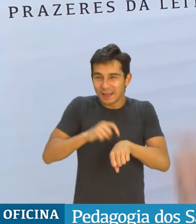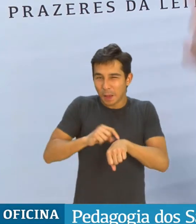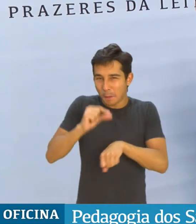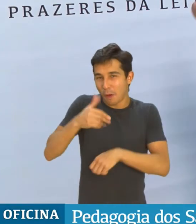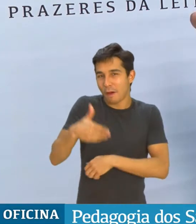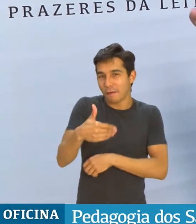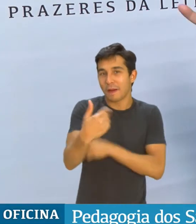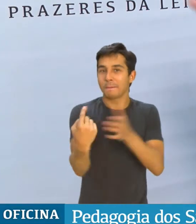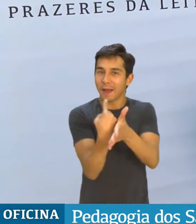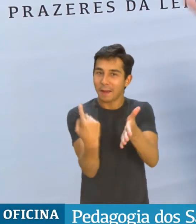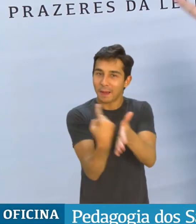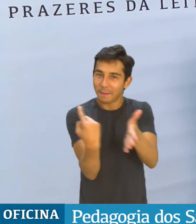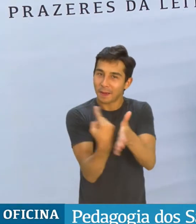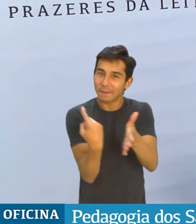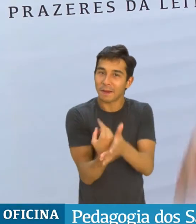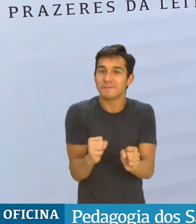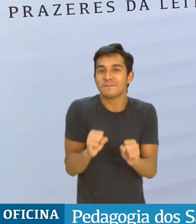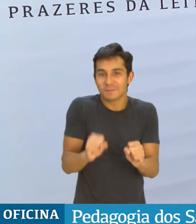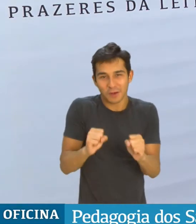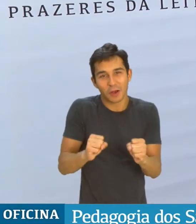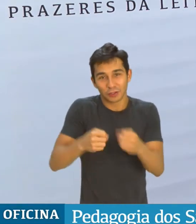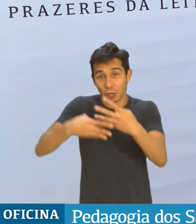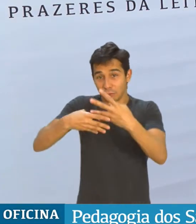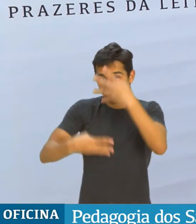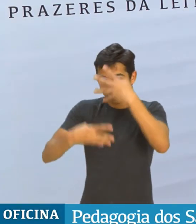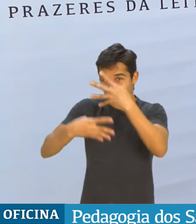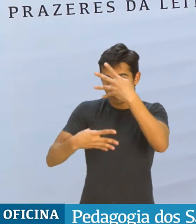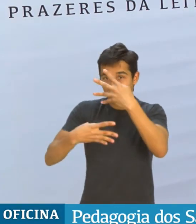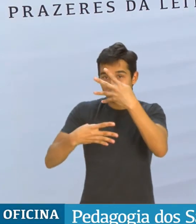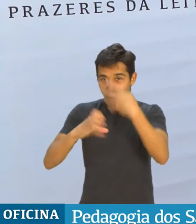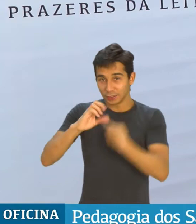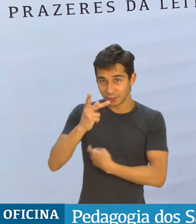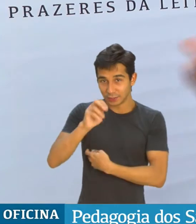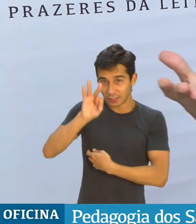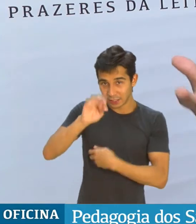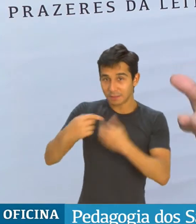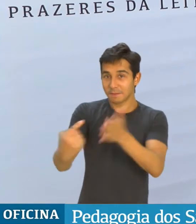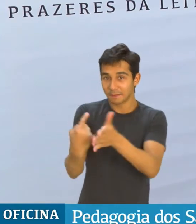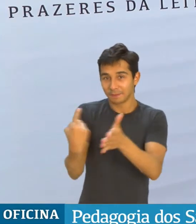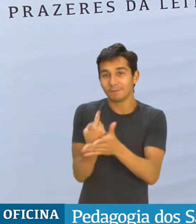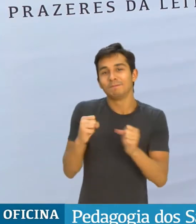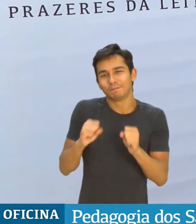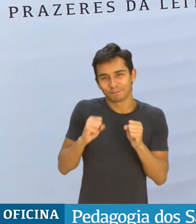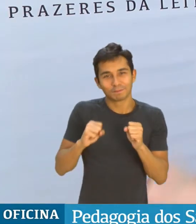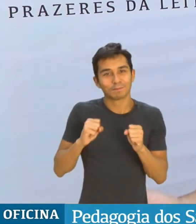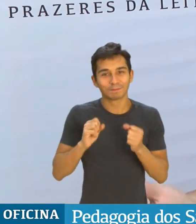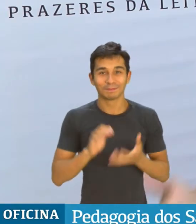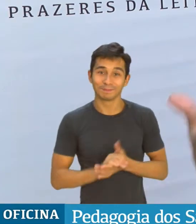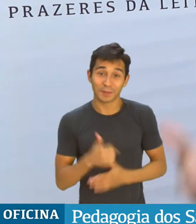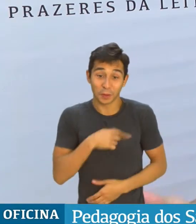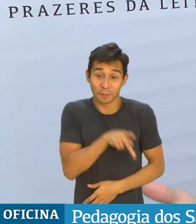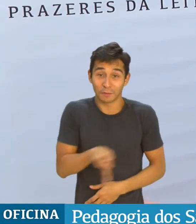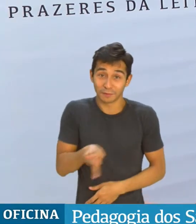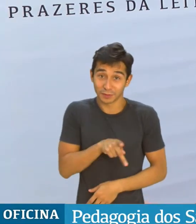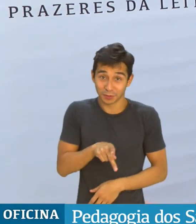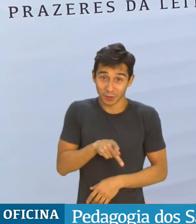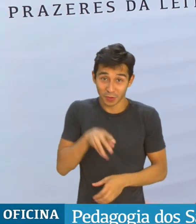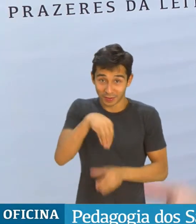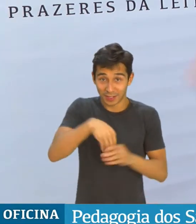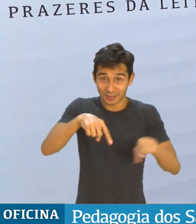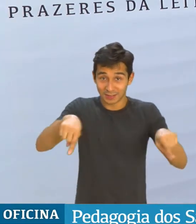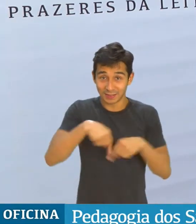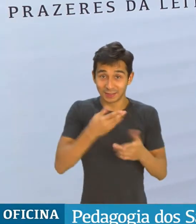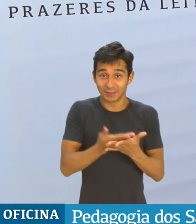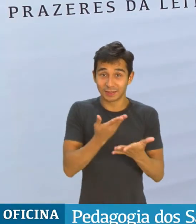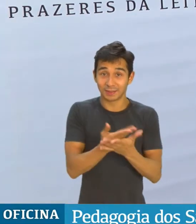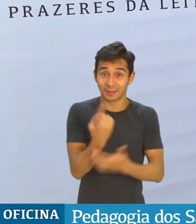chat. Tenho certeza que já tem uma gama de perguntas ali. Essas são coisas que eu, como professor, 15 anos dentro de sala de